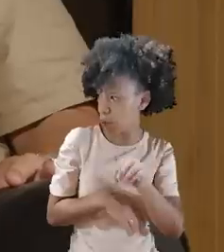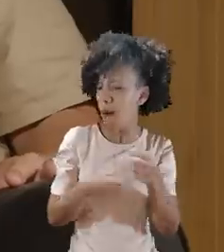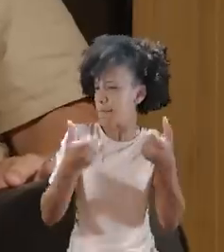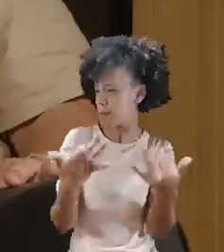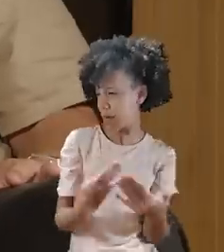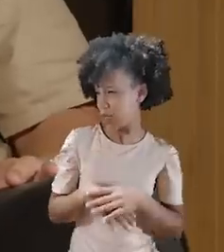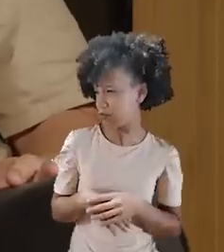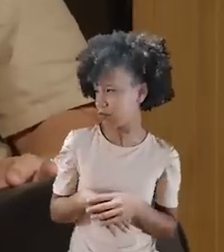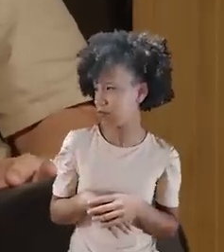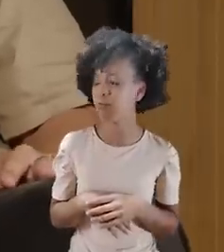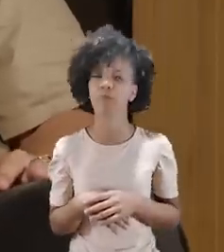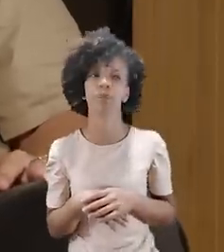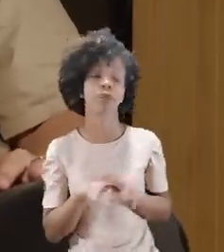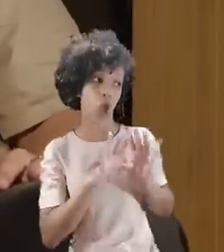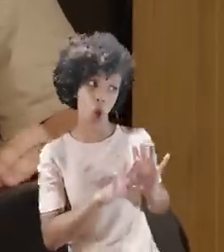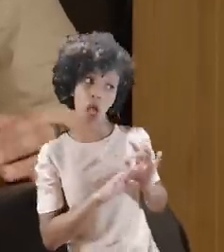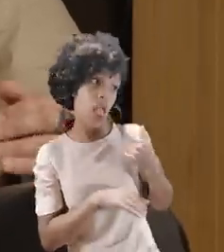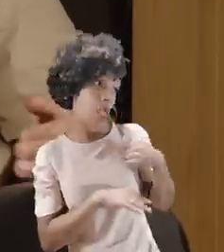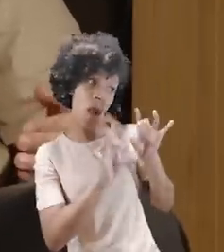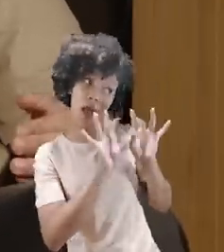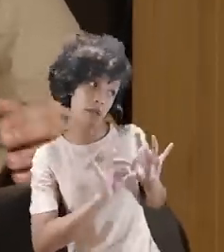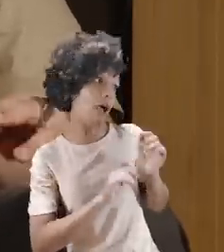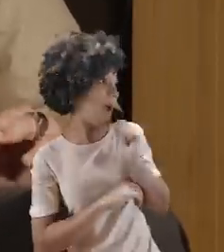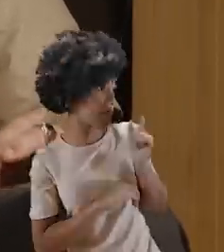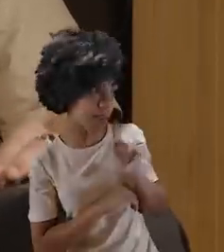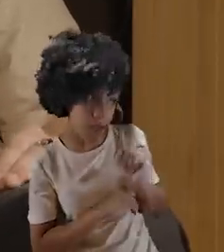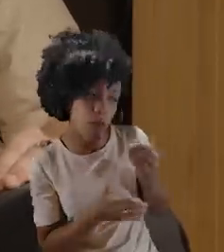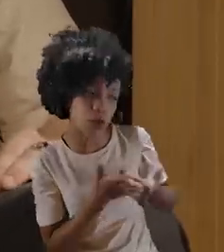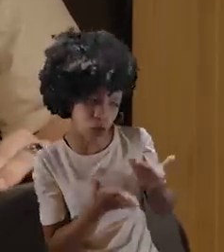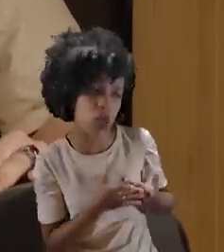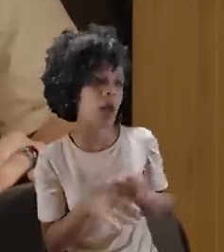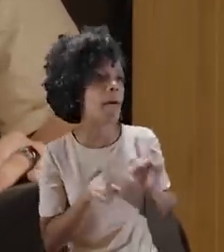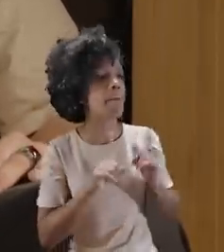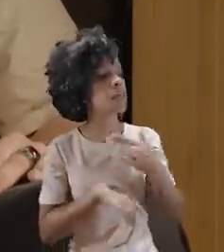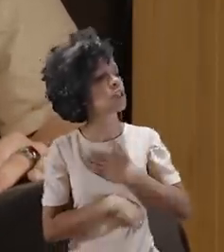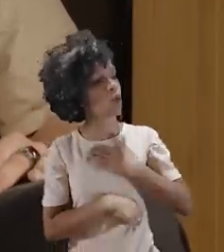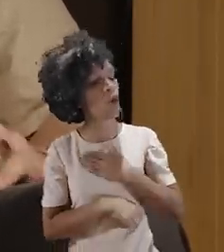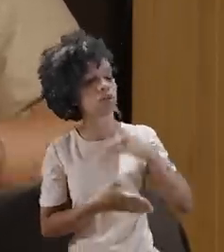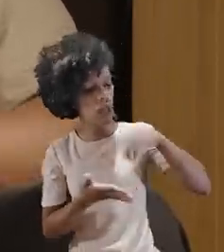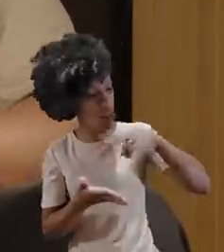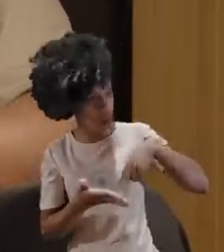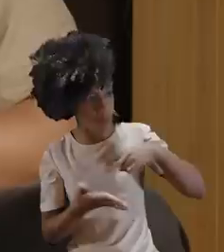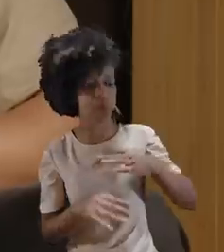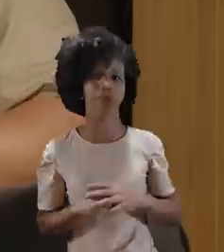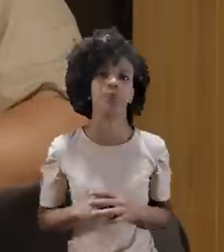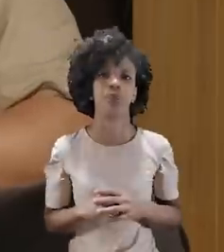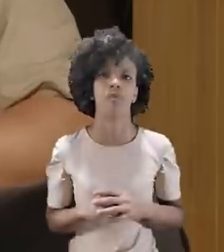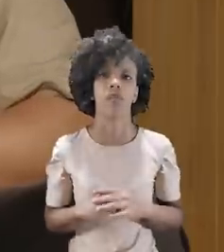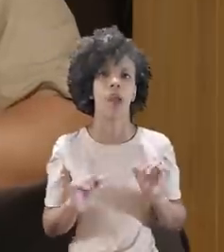Isso me fala pra gente assim eu não sou especialista ainda mas eu eu gosto bastante ler bastante